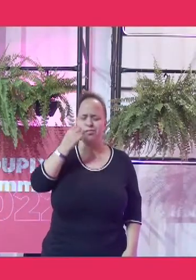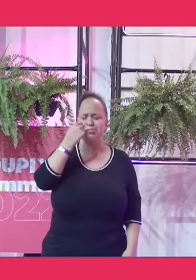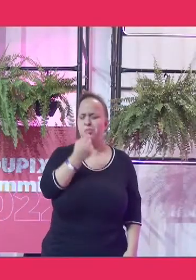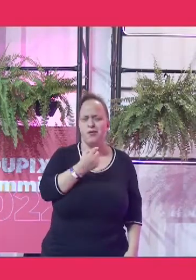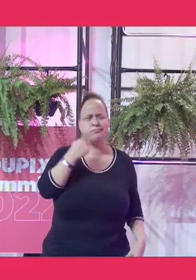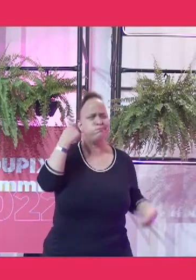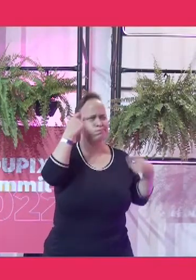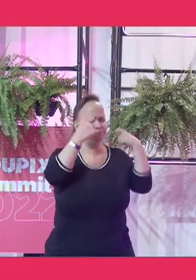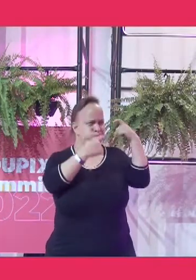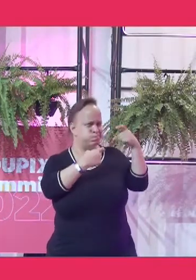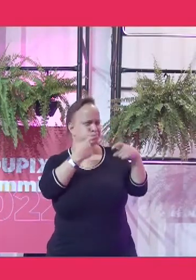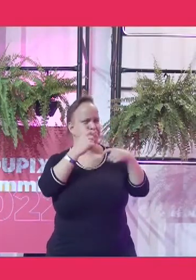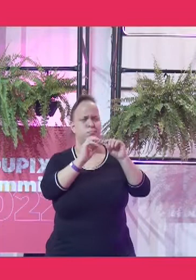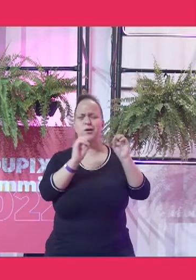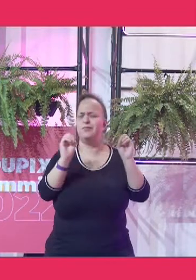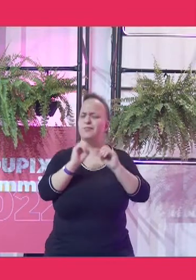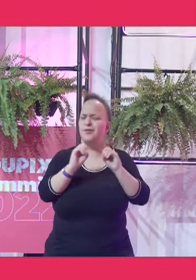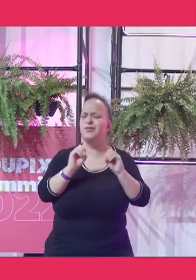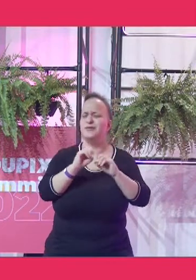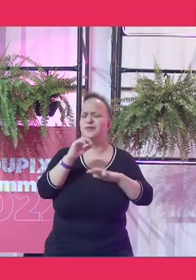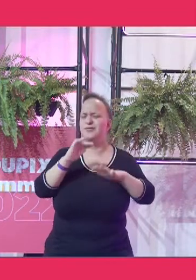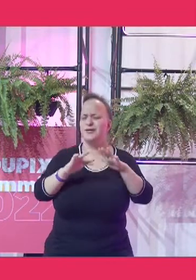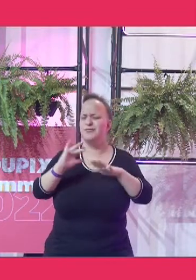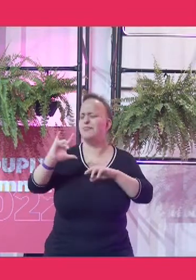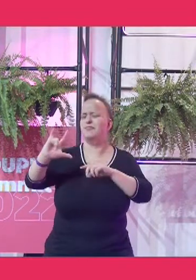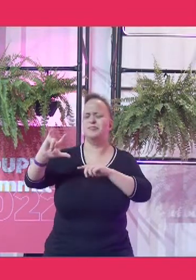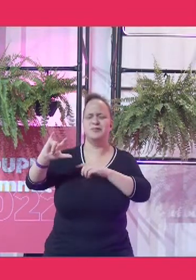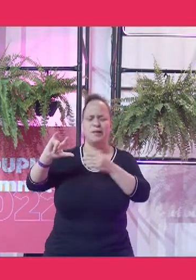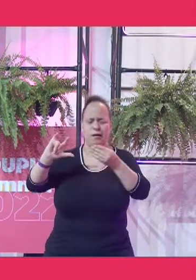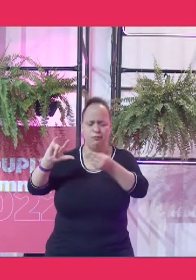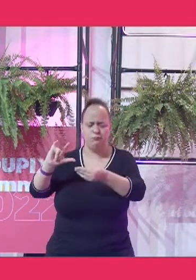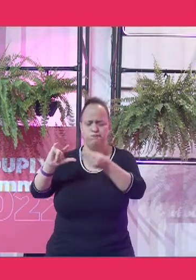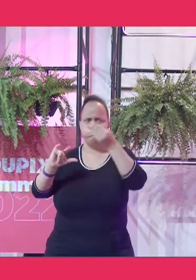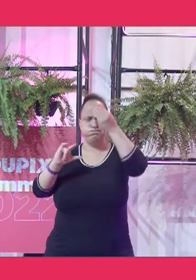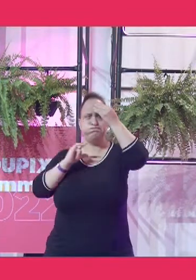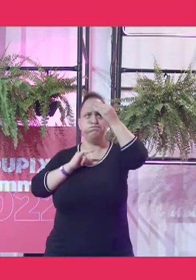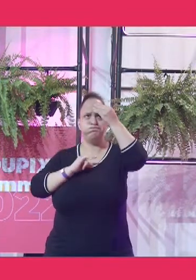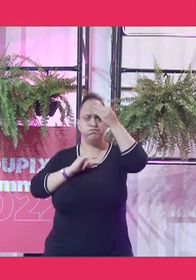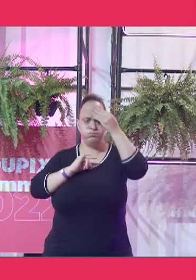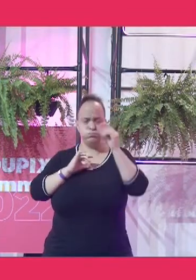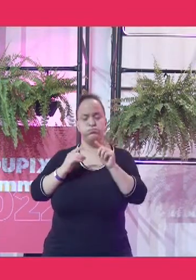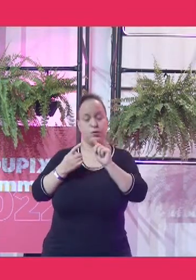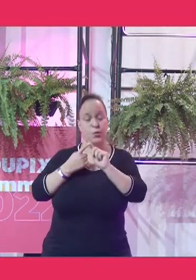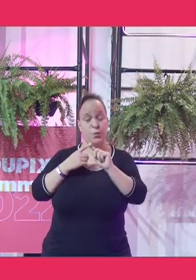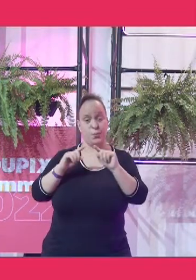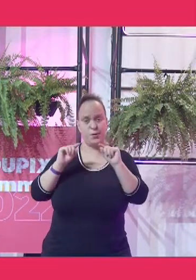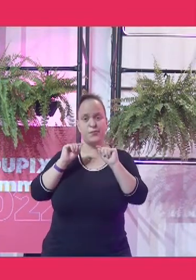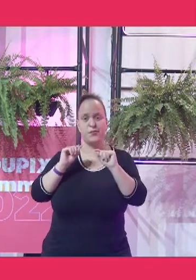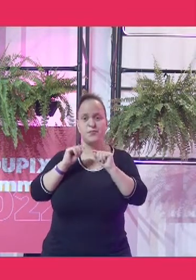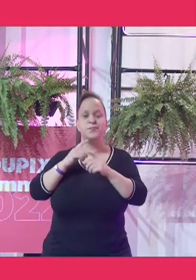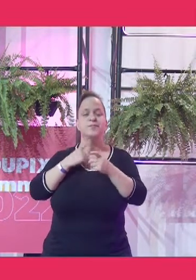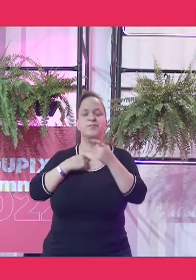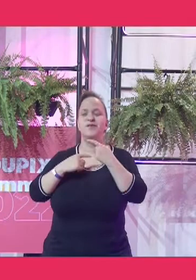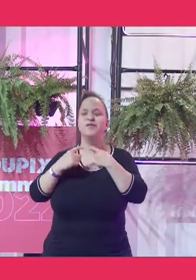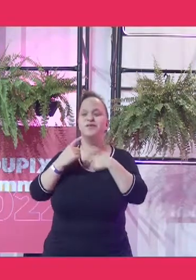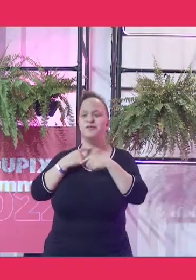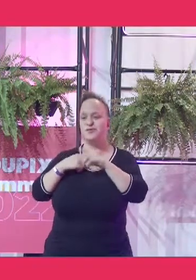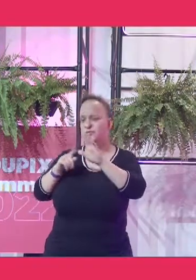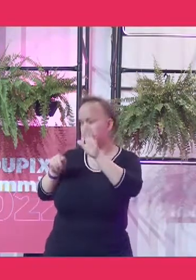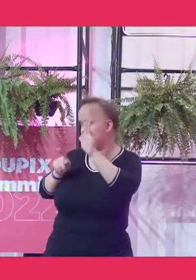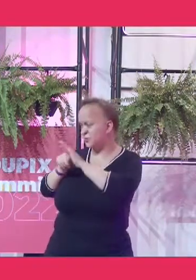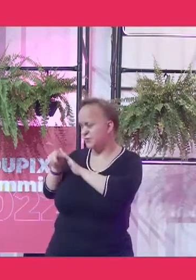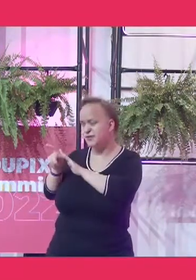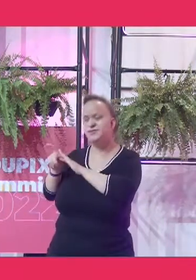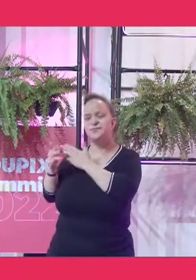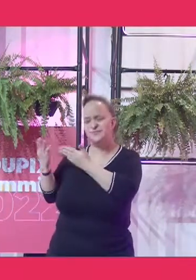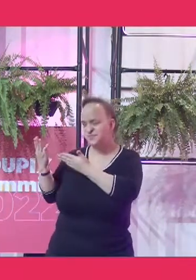ficar preocupado com essas noias que, às vezes, o Instagram colocou na nossa cabeça. E tem uma delas que eu queria endereçar, que eu acho que